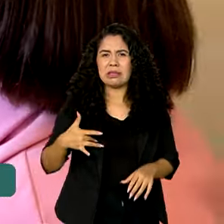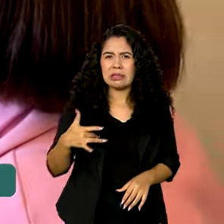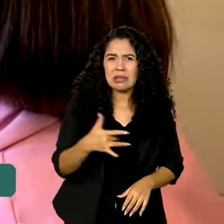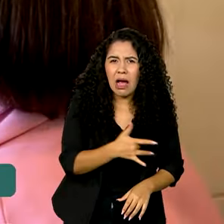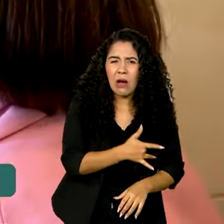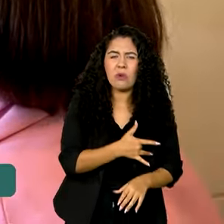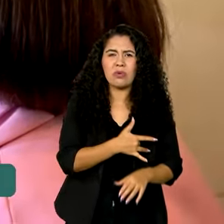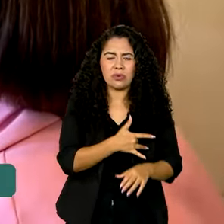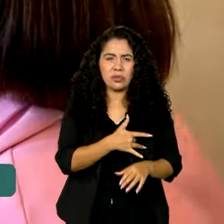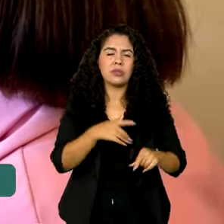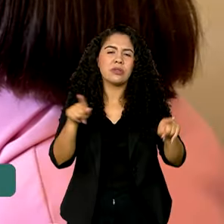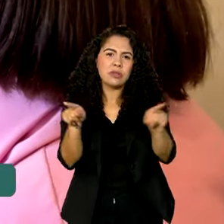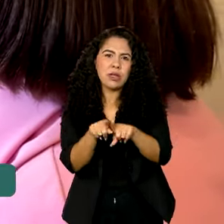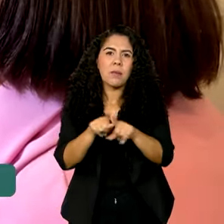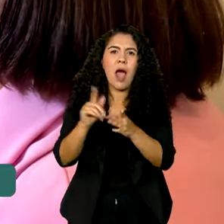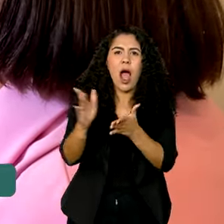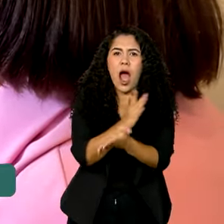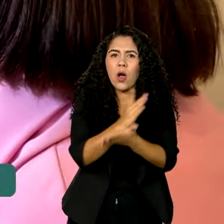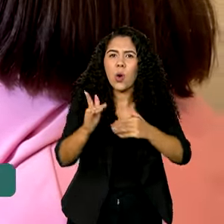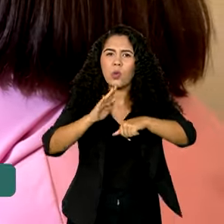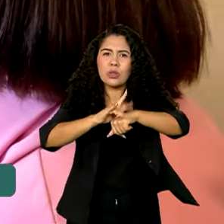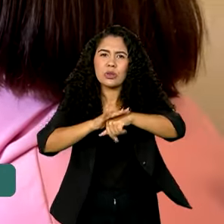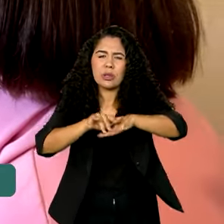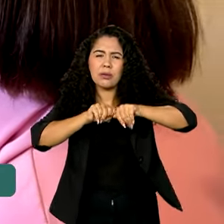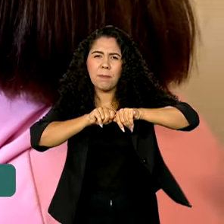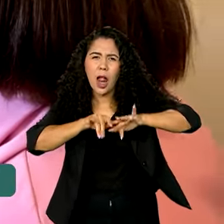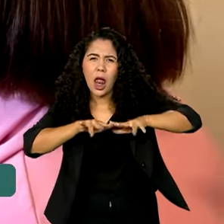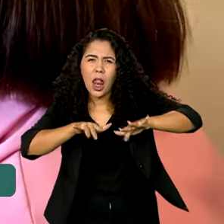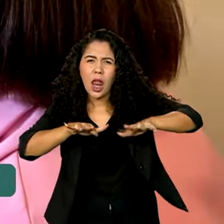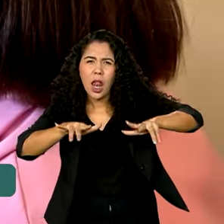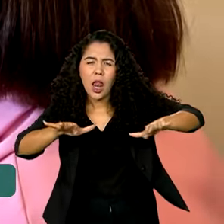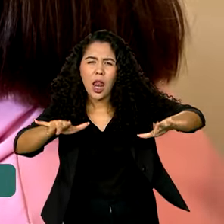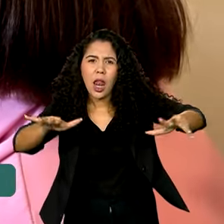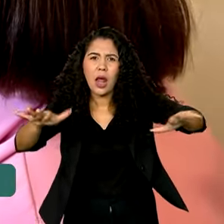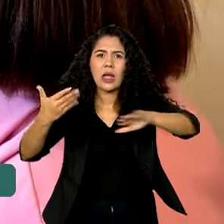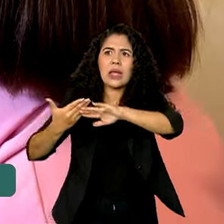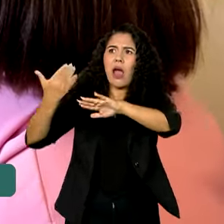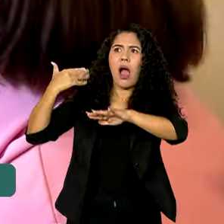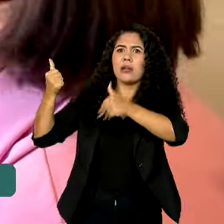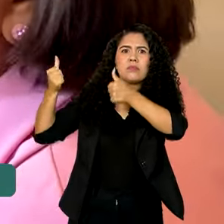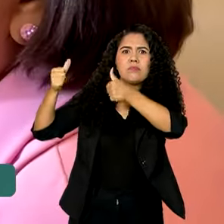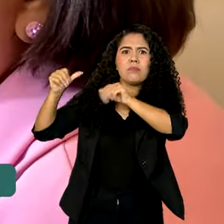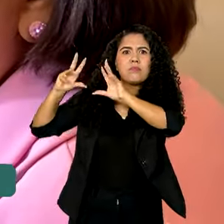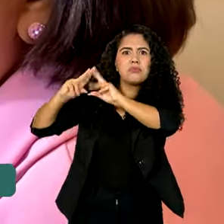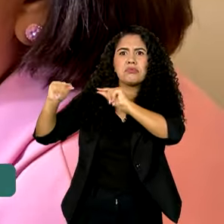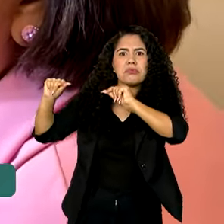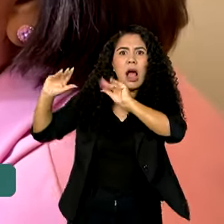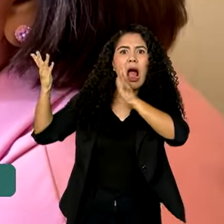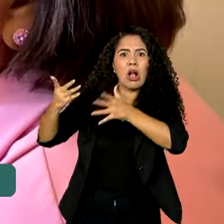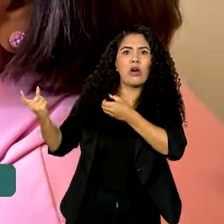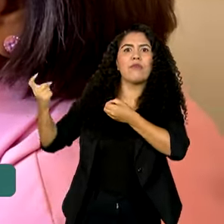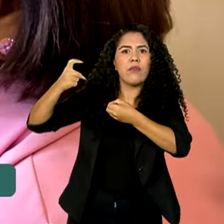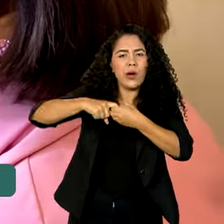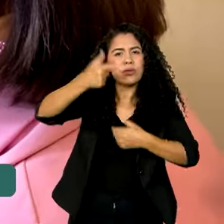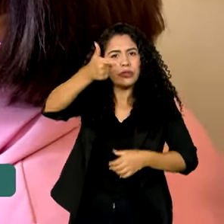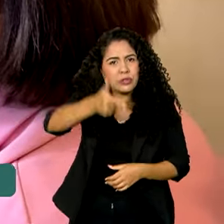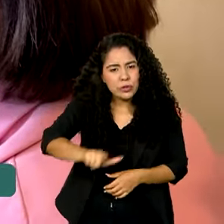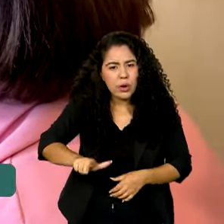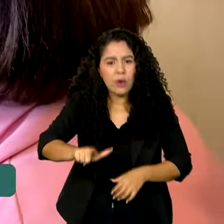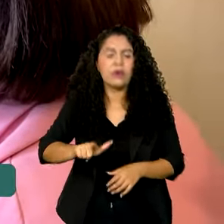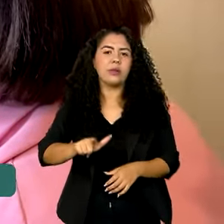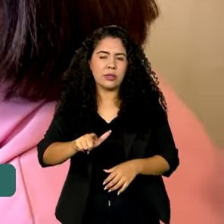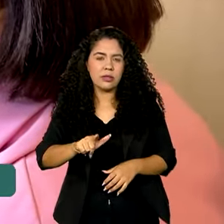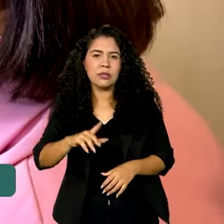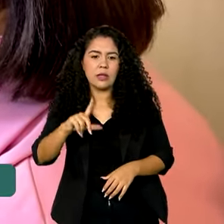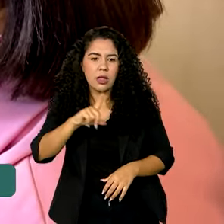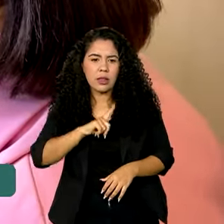desde a volta de algumas doenças, a disseminação de doenças em áreas onde elas não existiam, é o caso da dengue, por exemplo, que eu dei